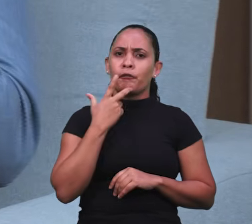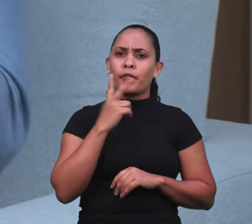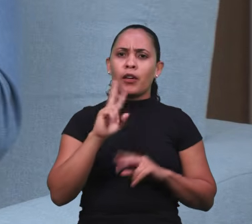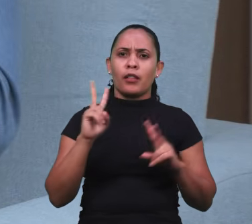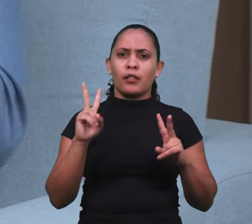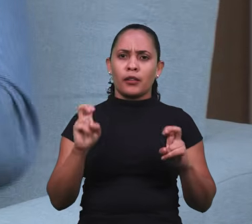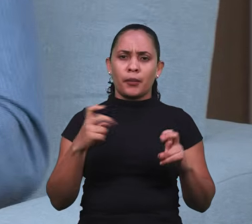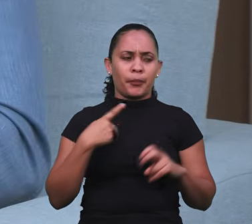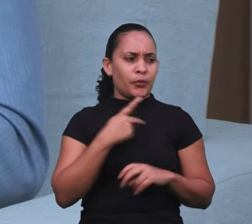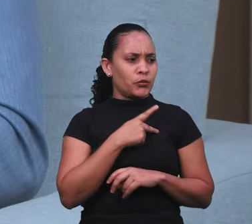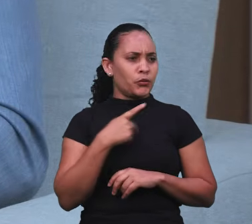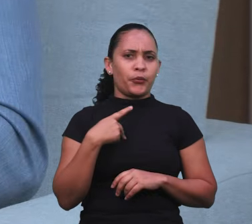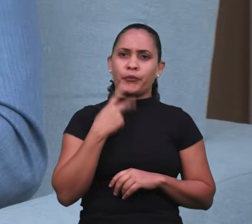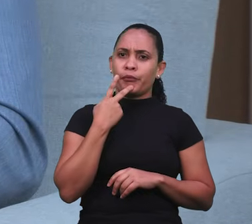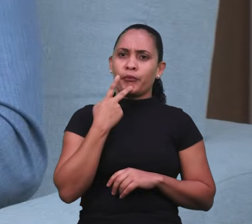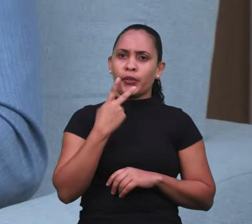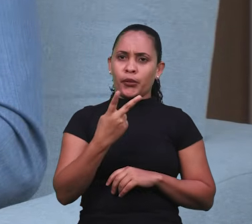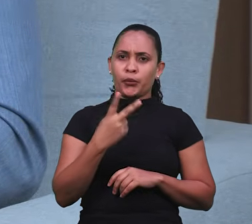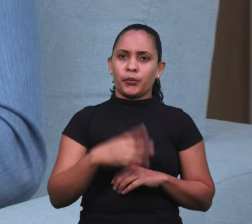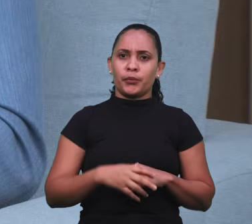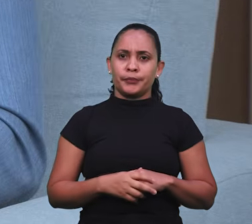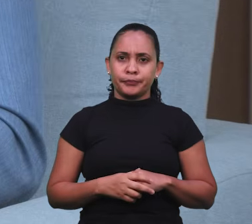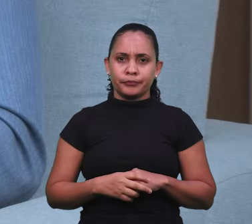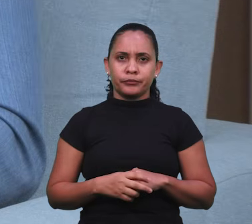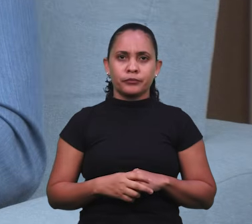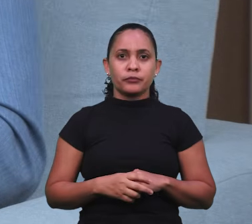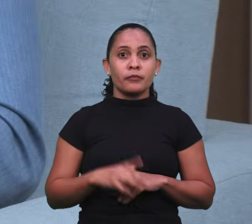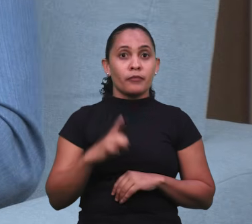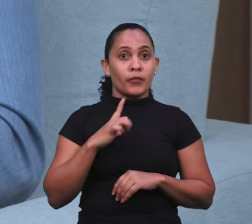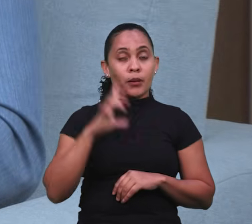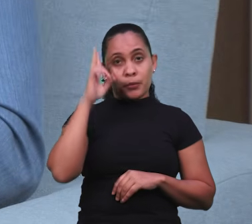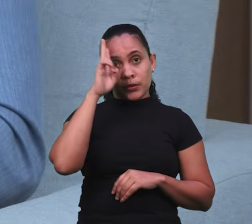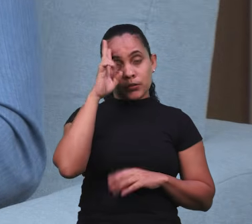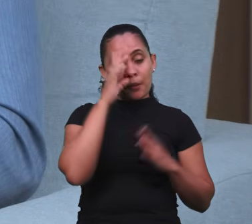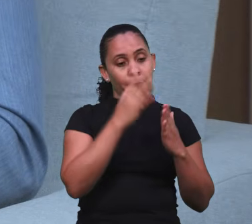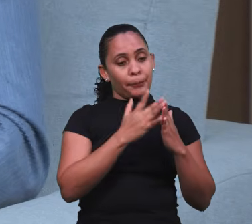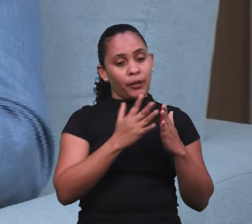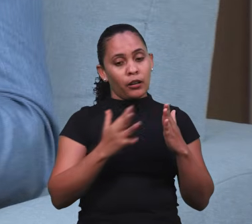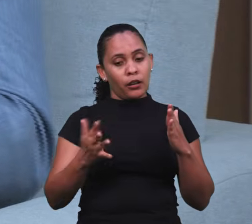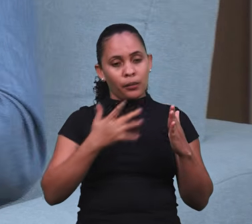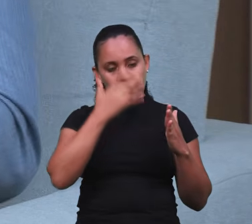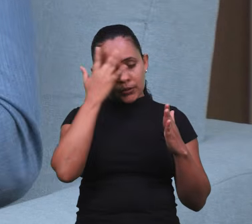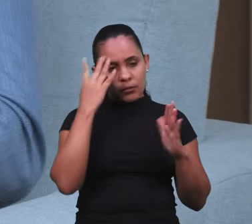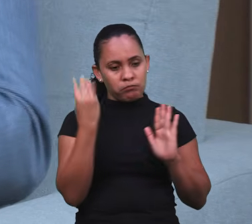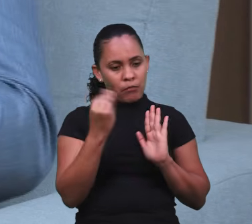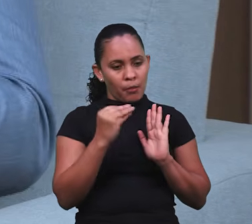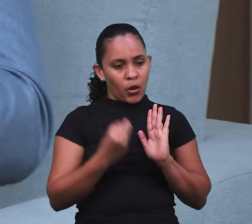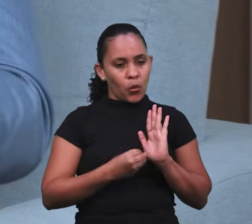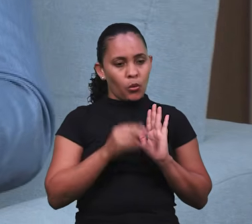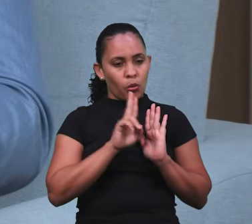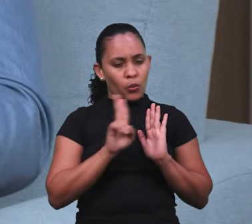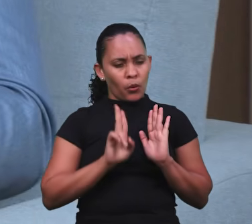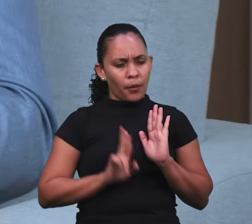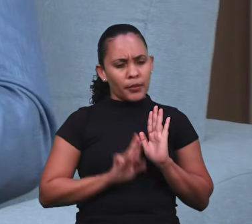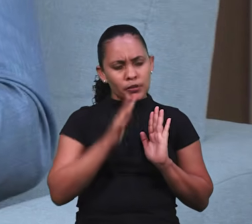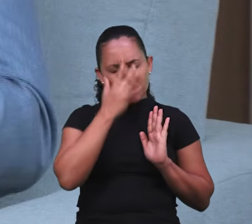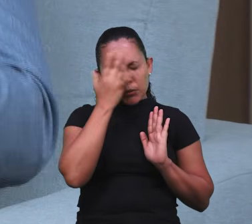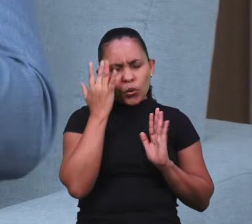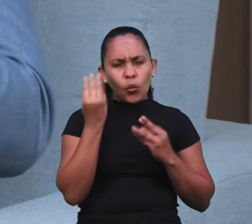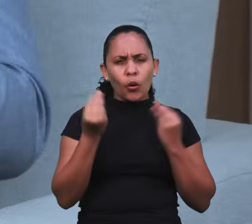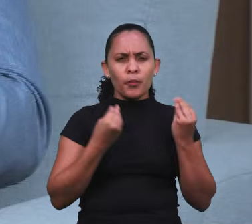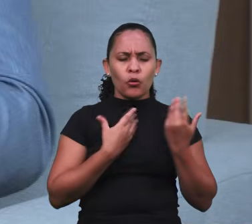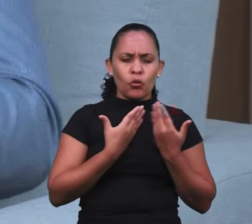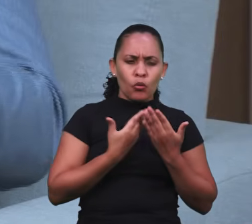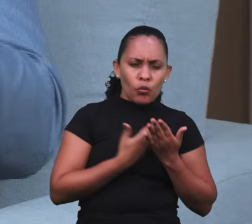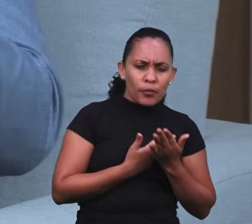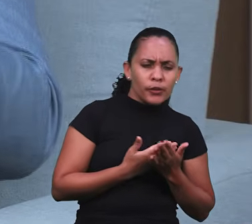exatamente essa última fala aqui que o pastor deixou, onde ele fala assim, olha, existe um histórico, alguém registrou o nome de